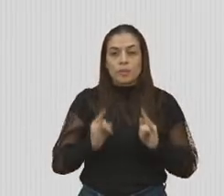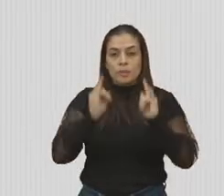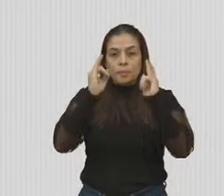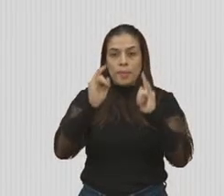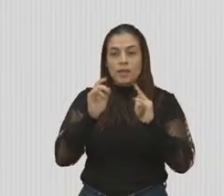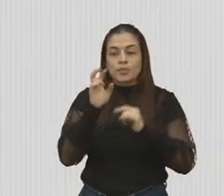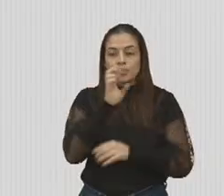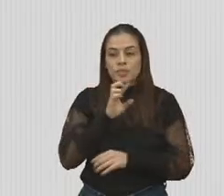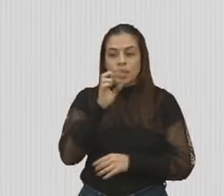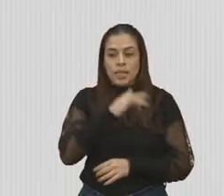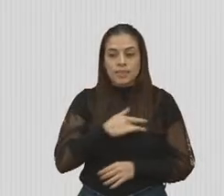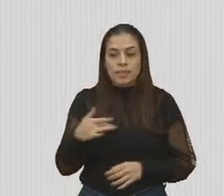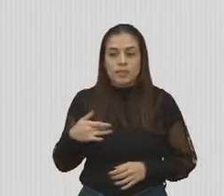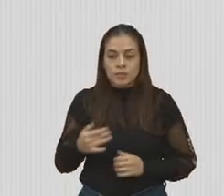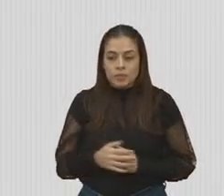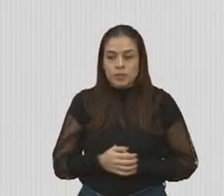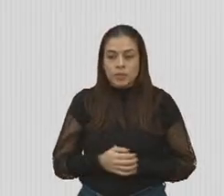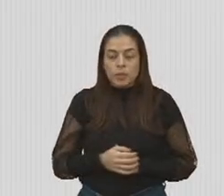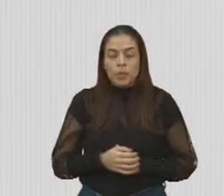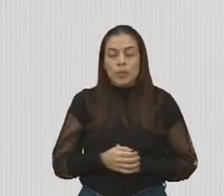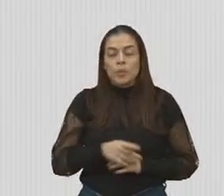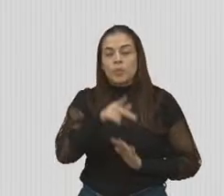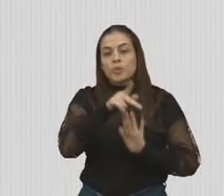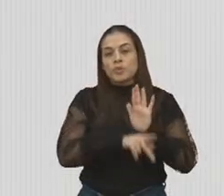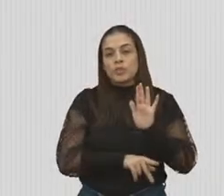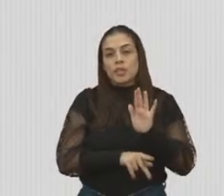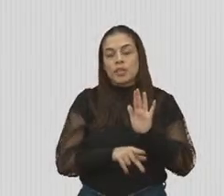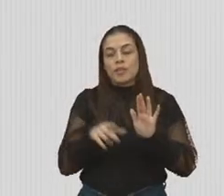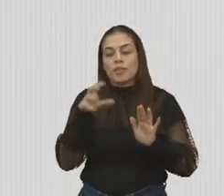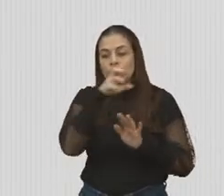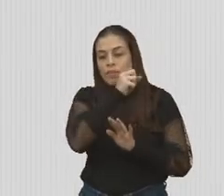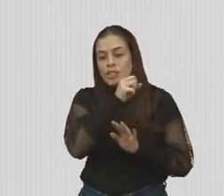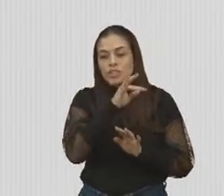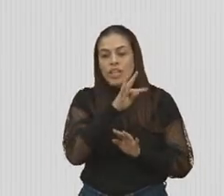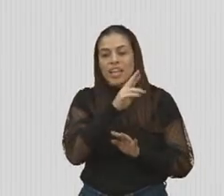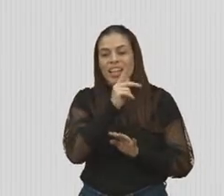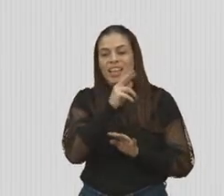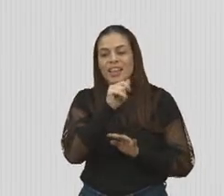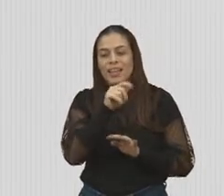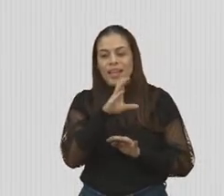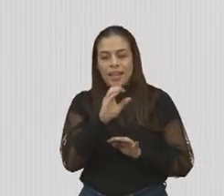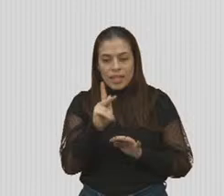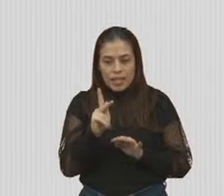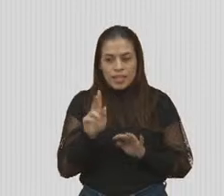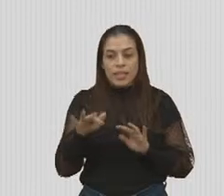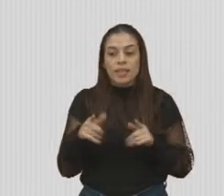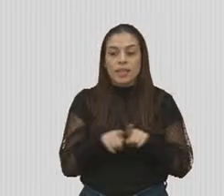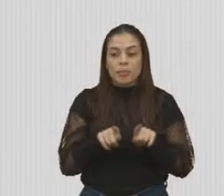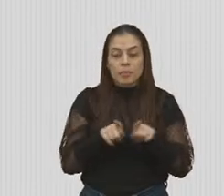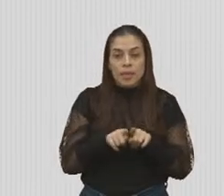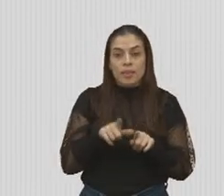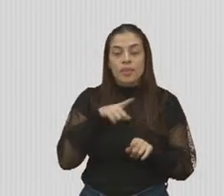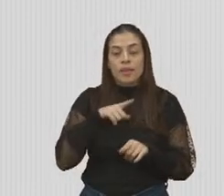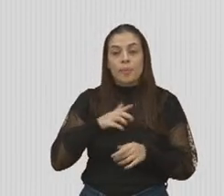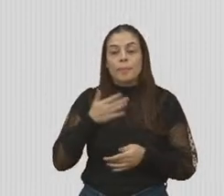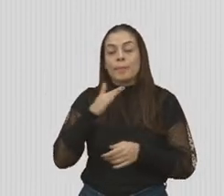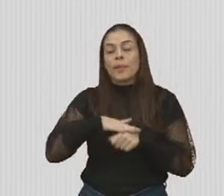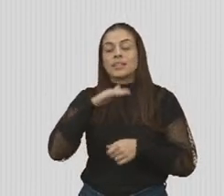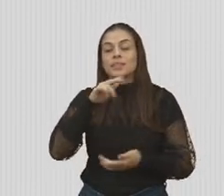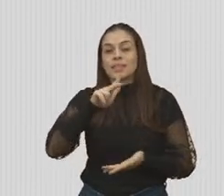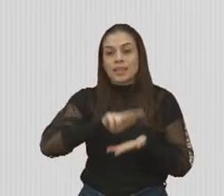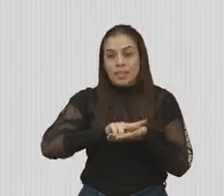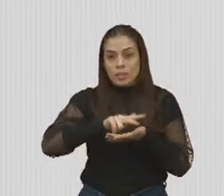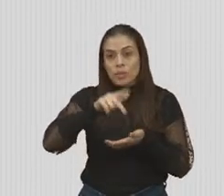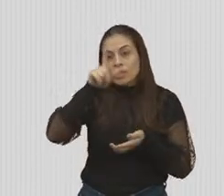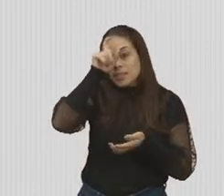no projeto do Fast Track e no aumento de leitos da Santa Casa. Óbvio que esse orçamento ele contém também o custeio, aí